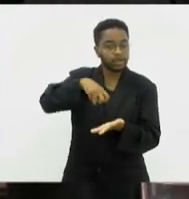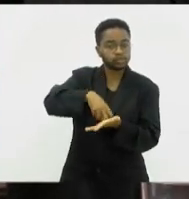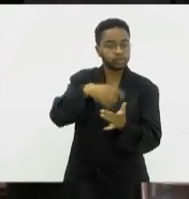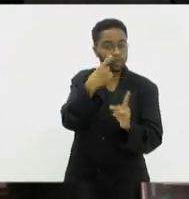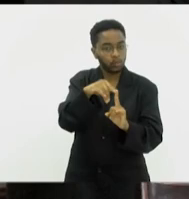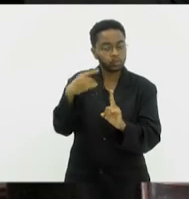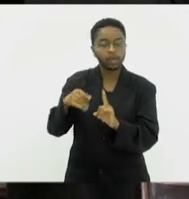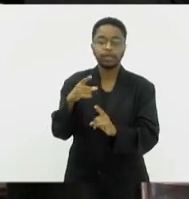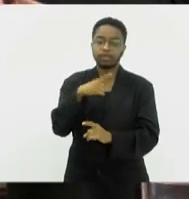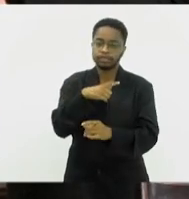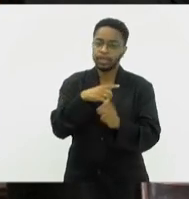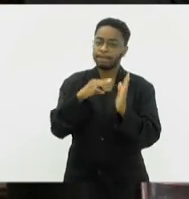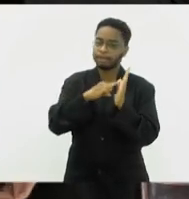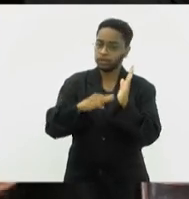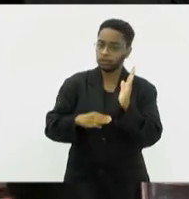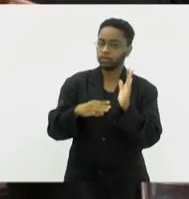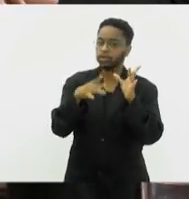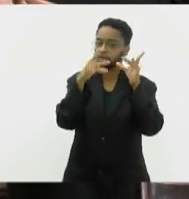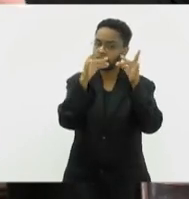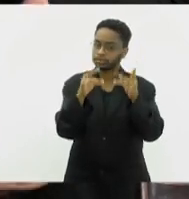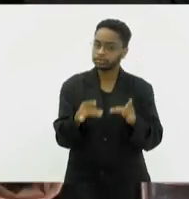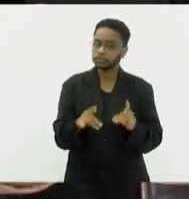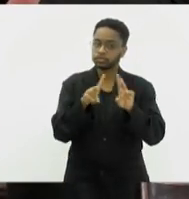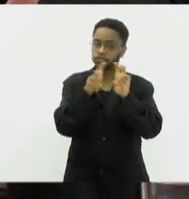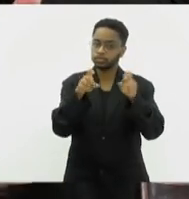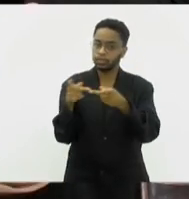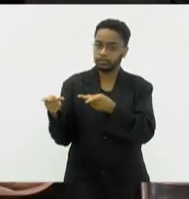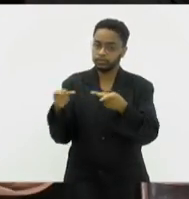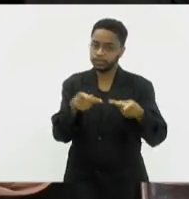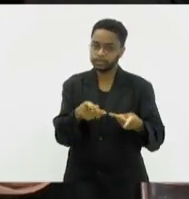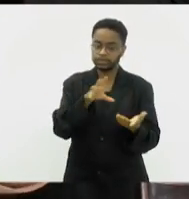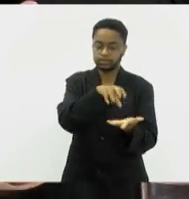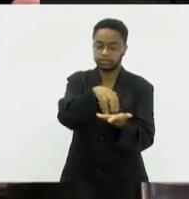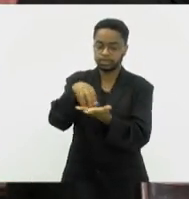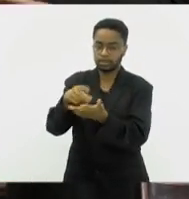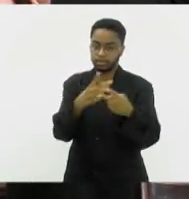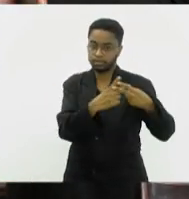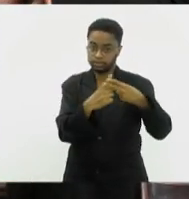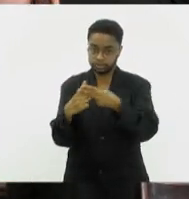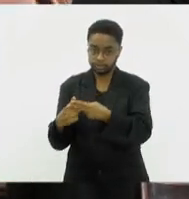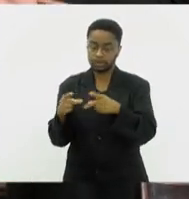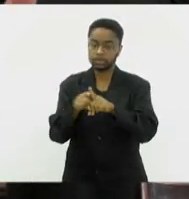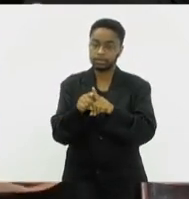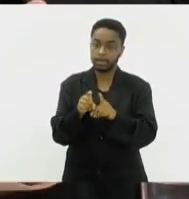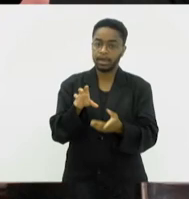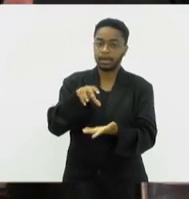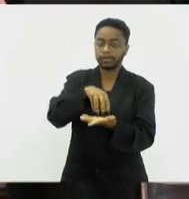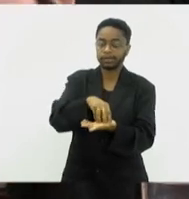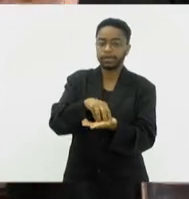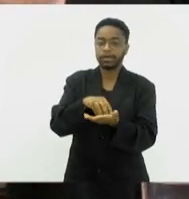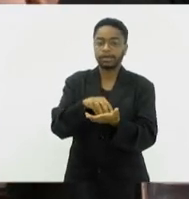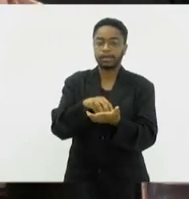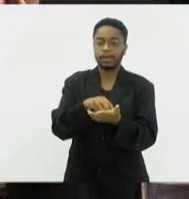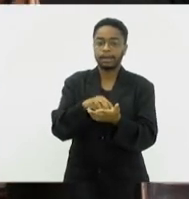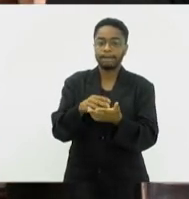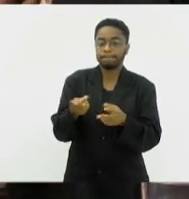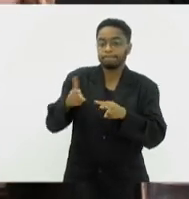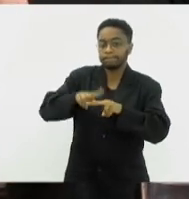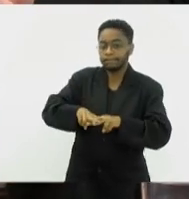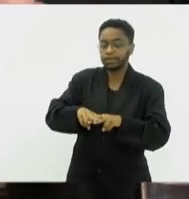ele tem uma metodologia específica de visita às unidades prisionais, à unidade de privação de liberdade.